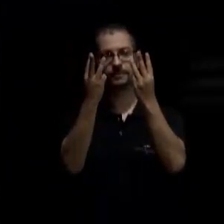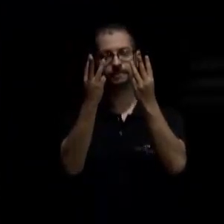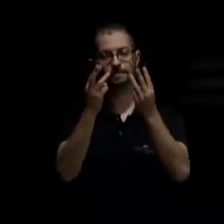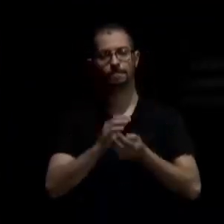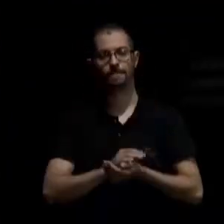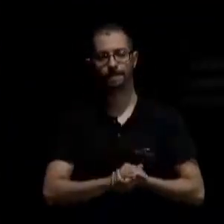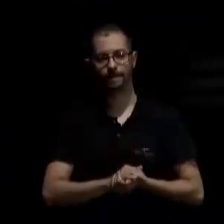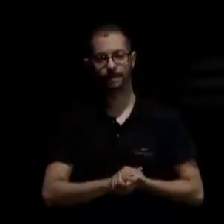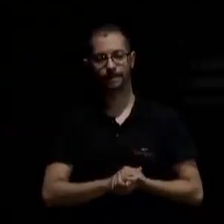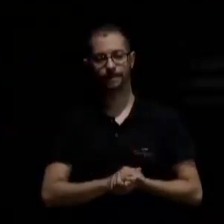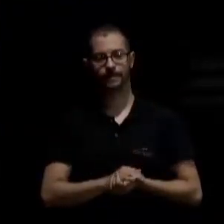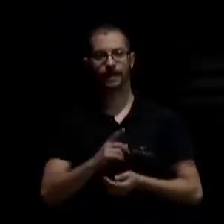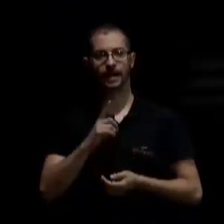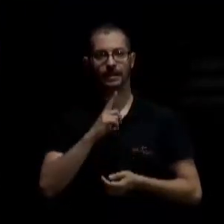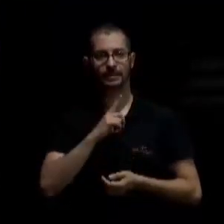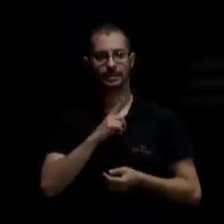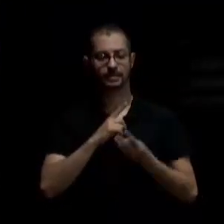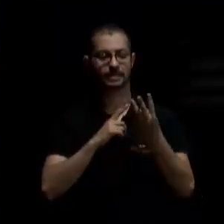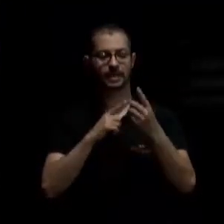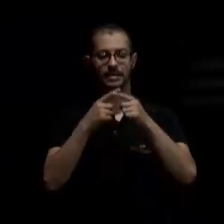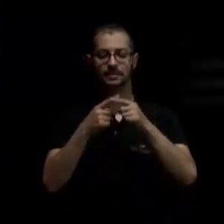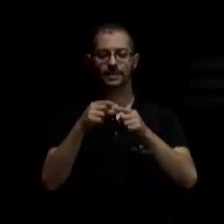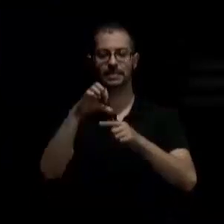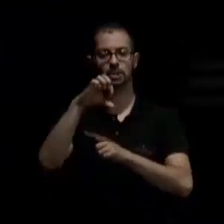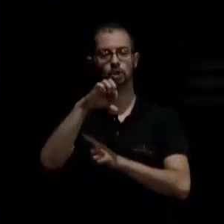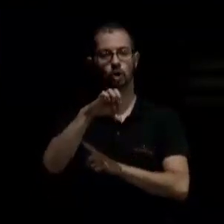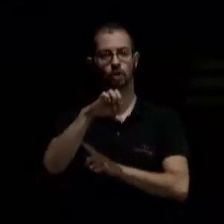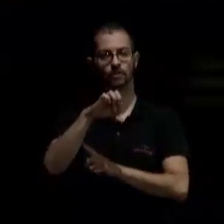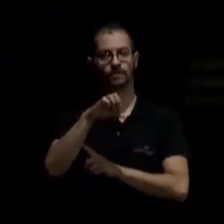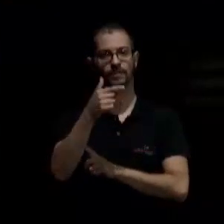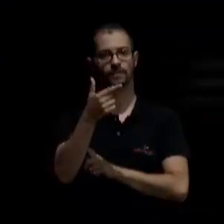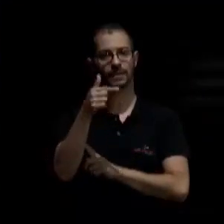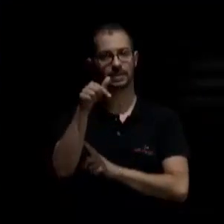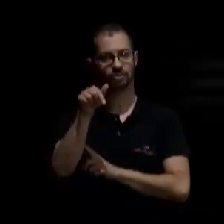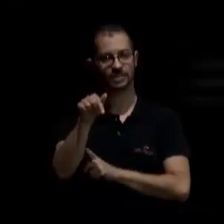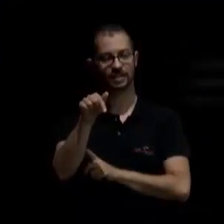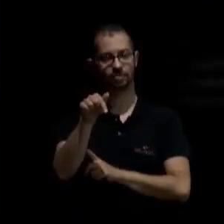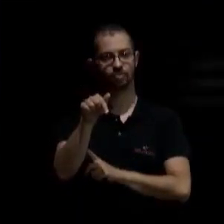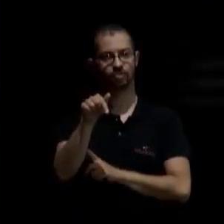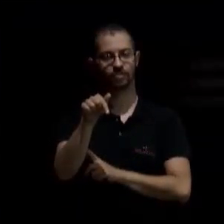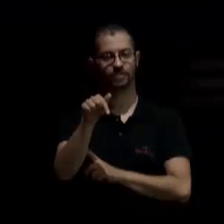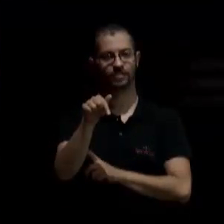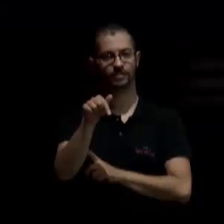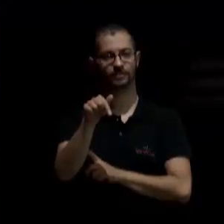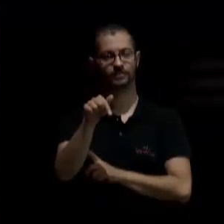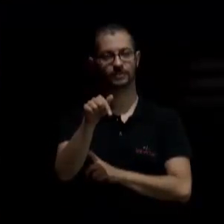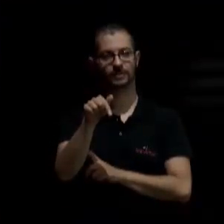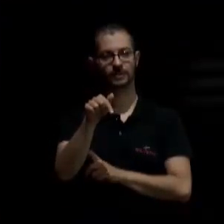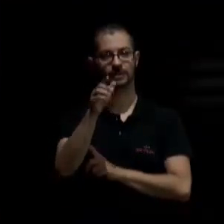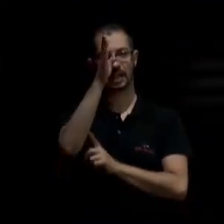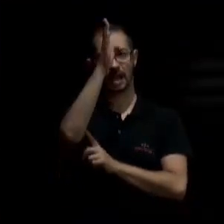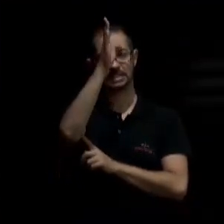nós temos 3 vezes 9, 27. Na haste